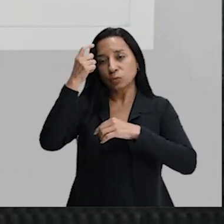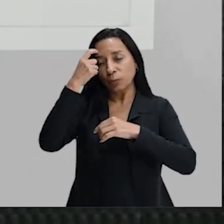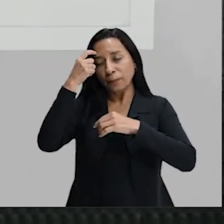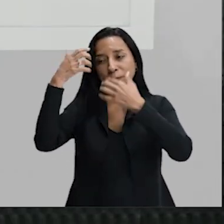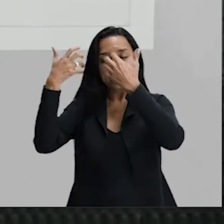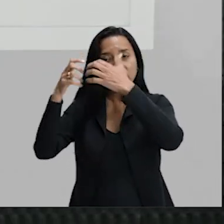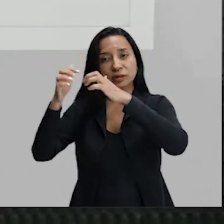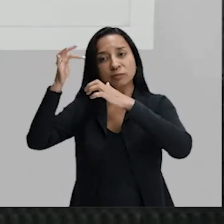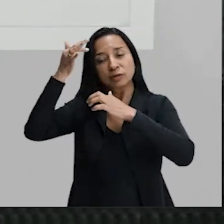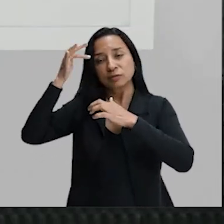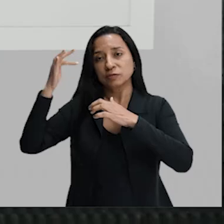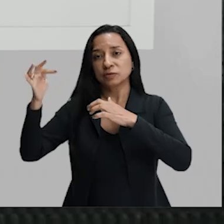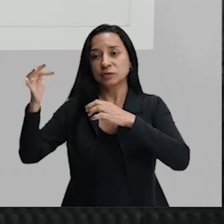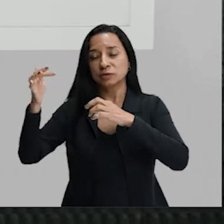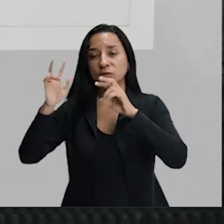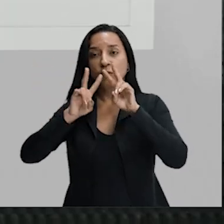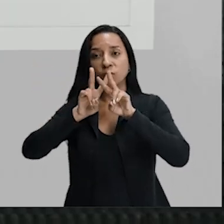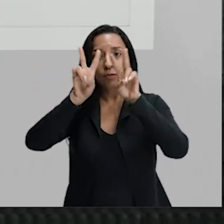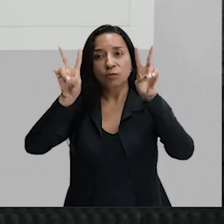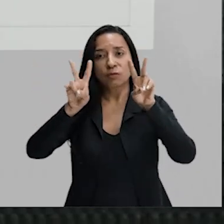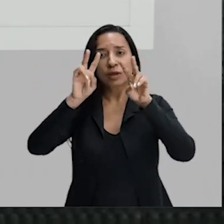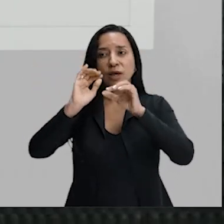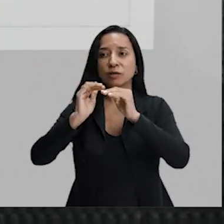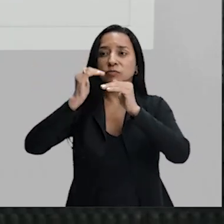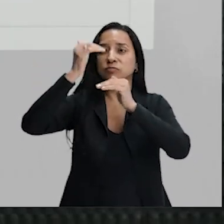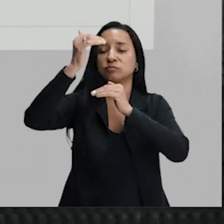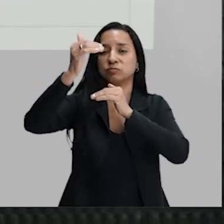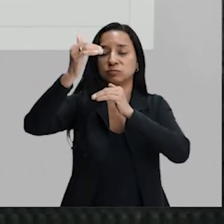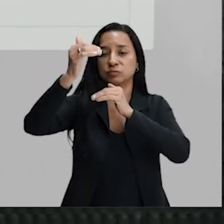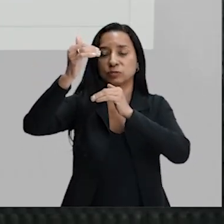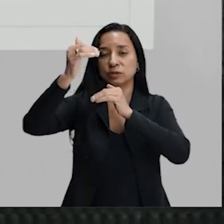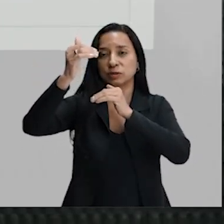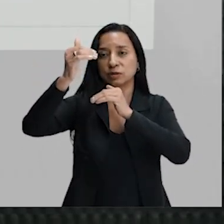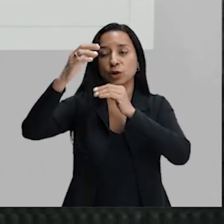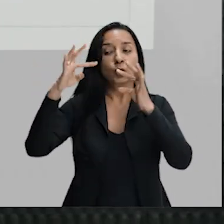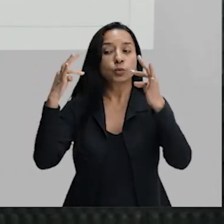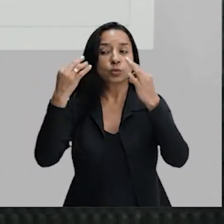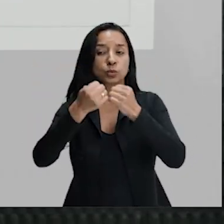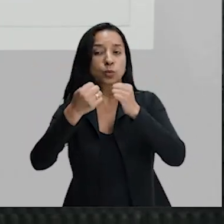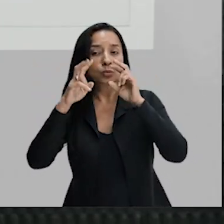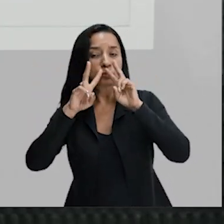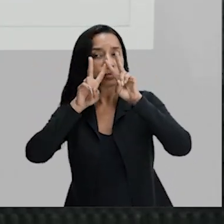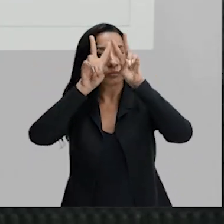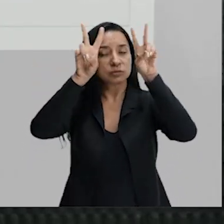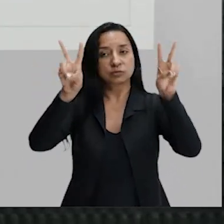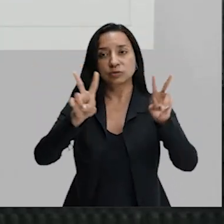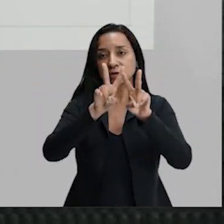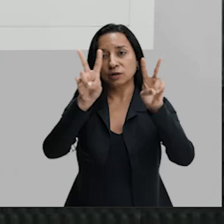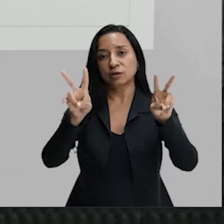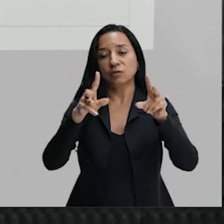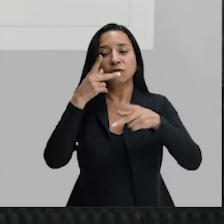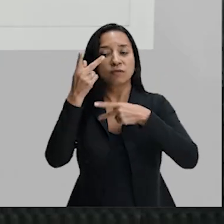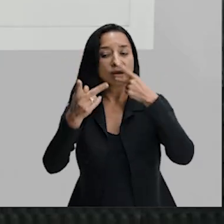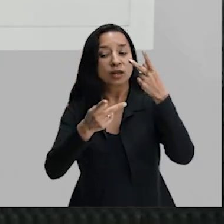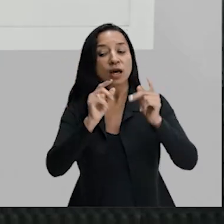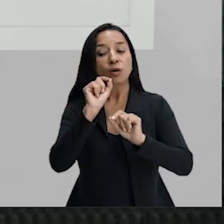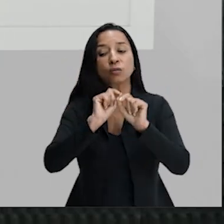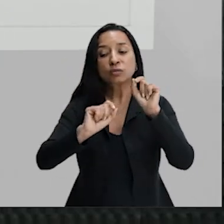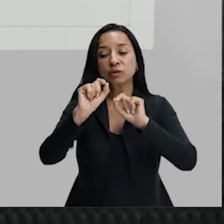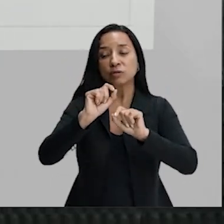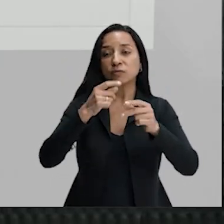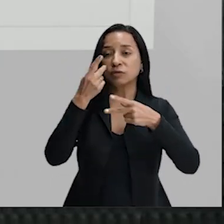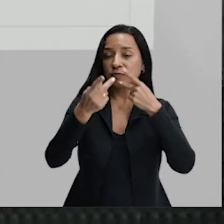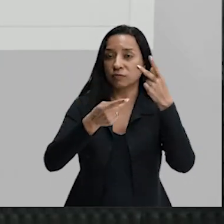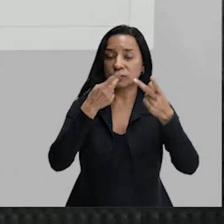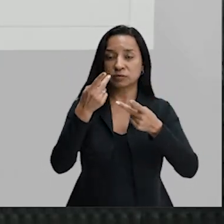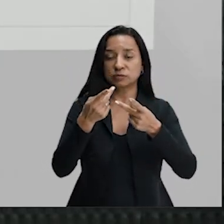para além daquilo que todo mundo vê, enxergar aquilo que todo mundo não enxerga, falar aquilo que não foi dito. Ok?